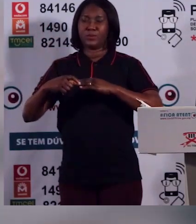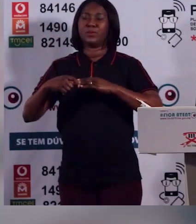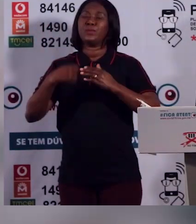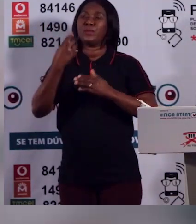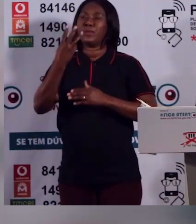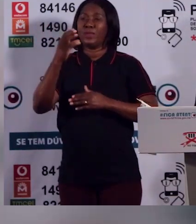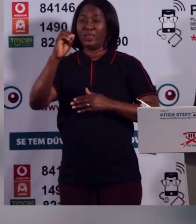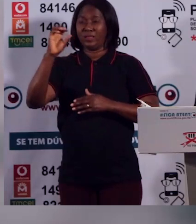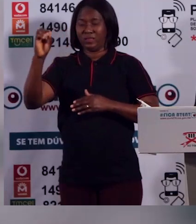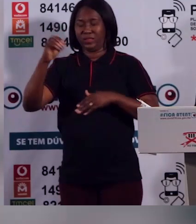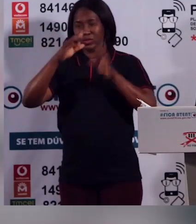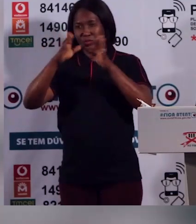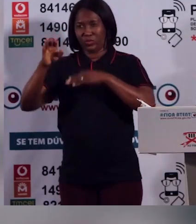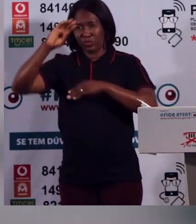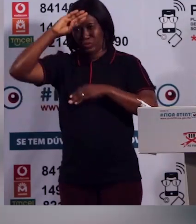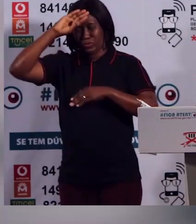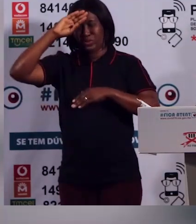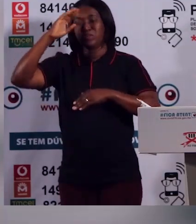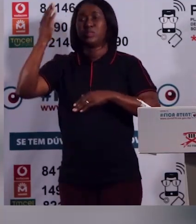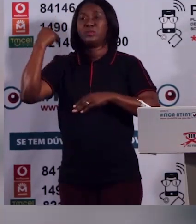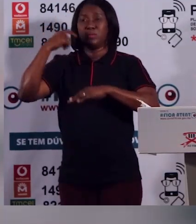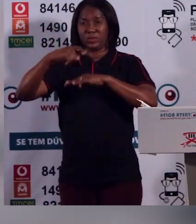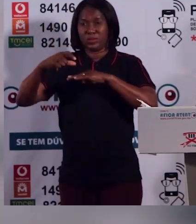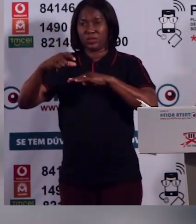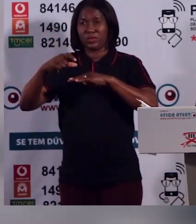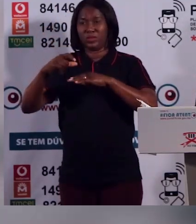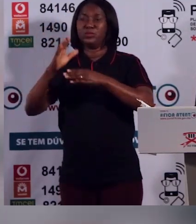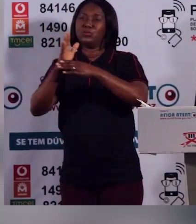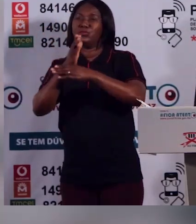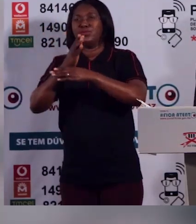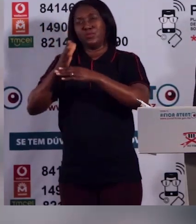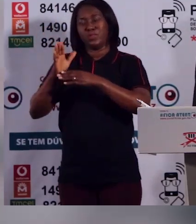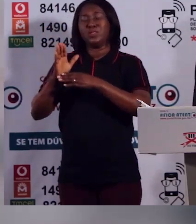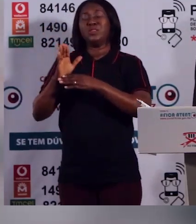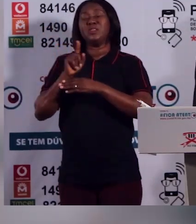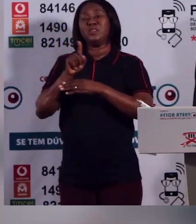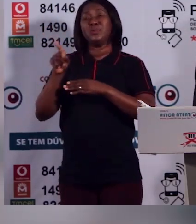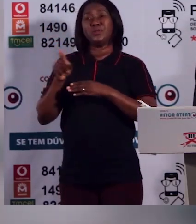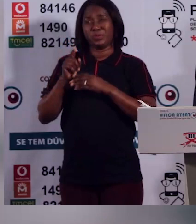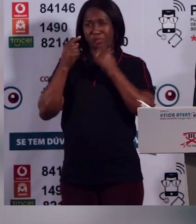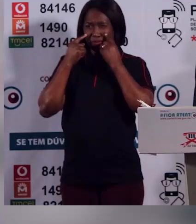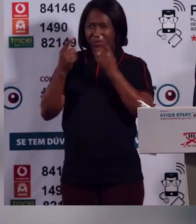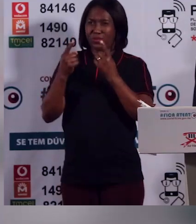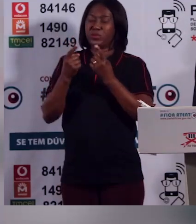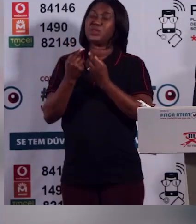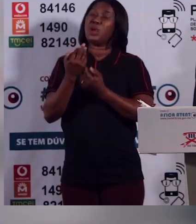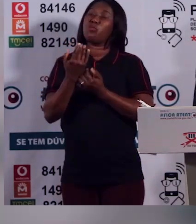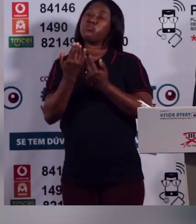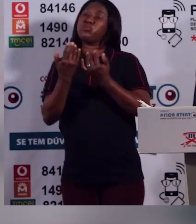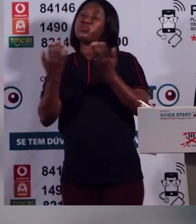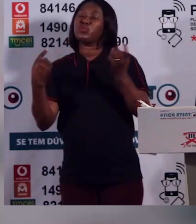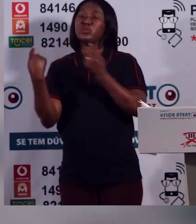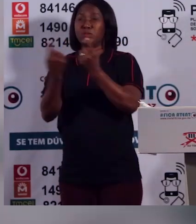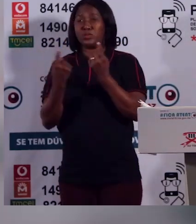semana passada, divididos por origem epidemiológica, e nós vemos que a maior parte dos casos